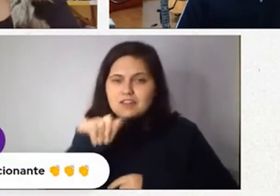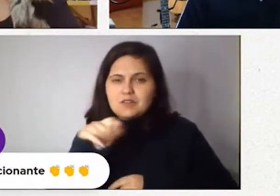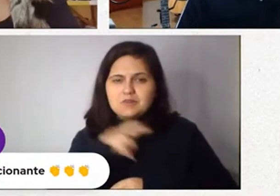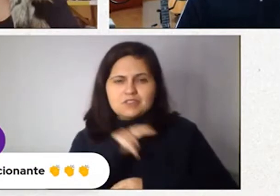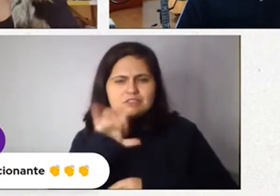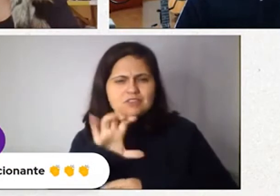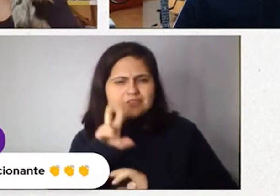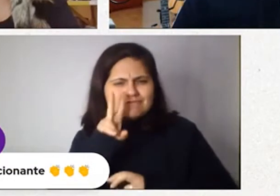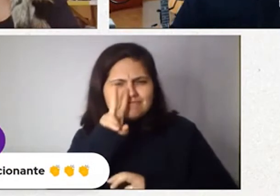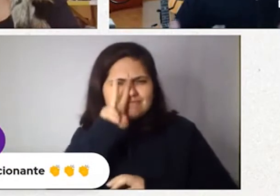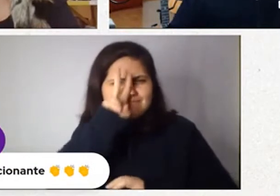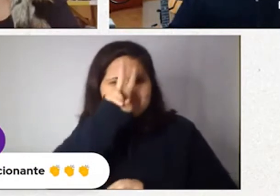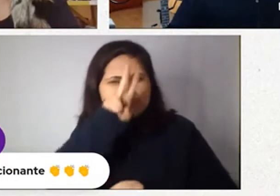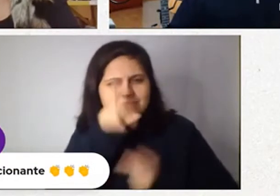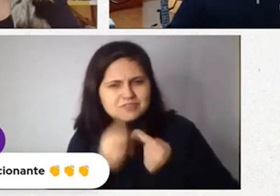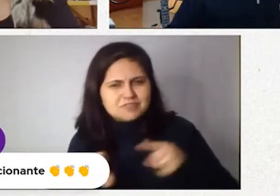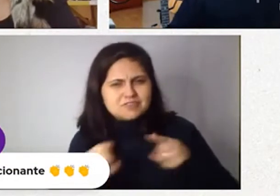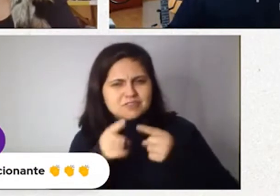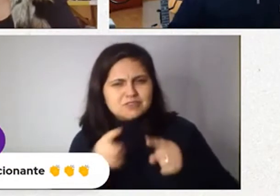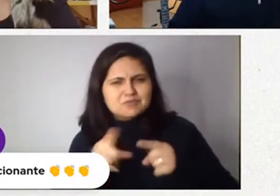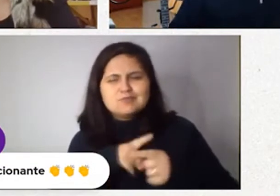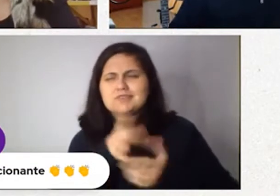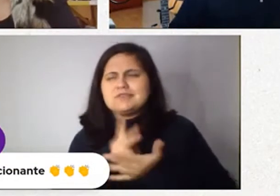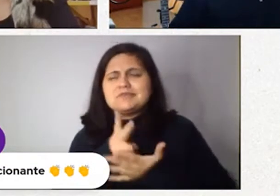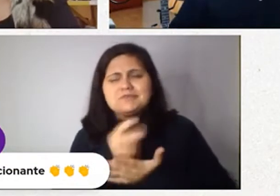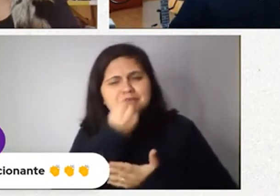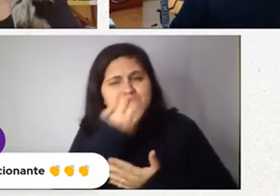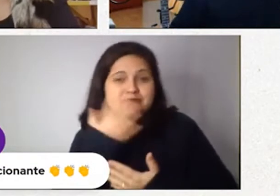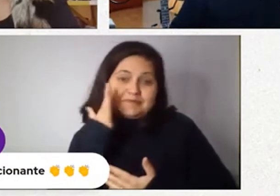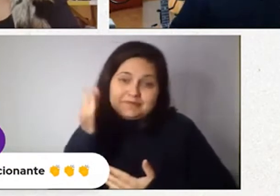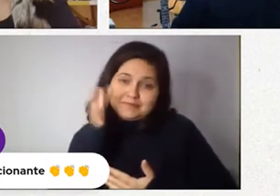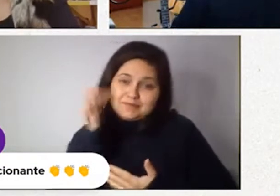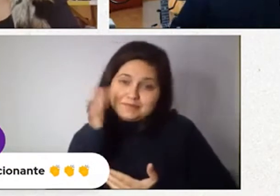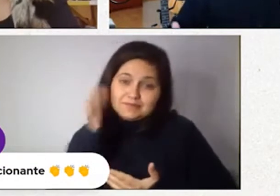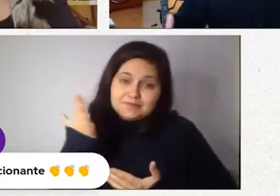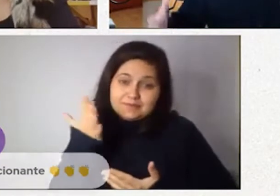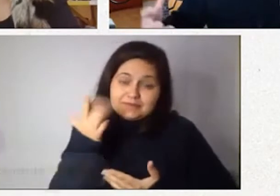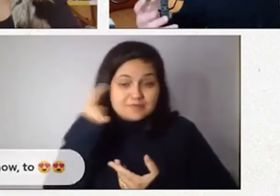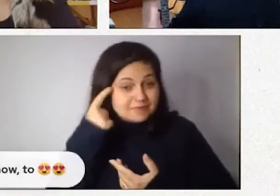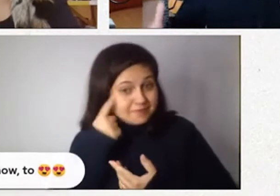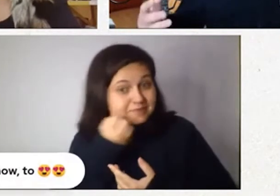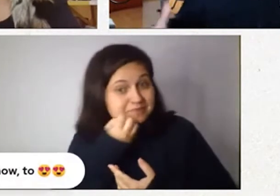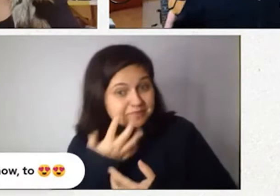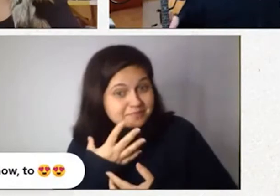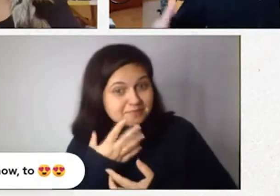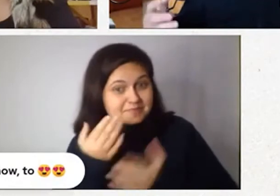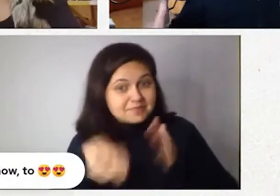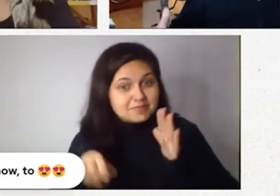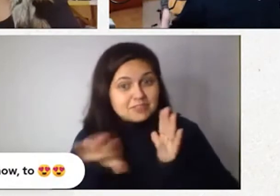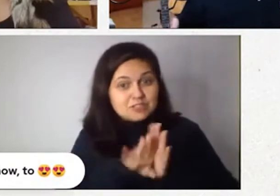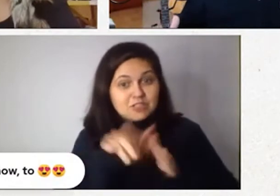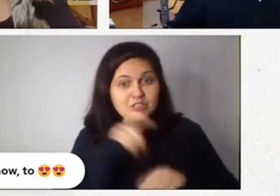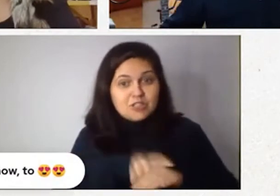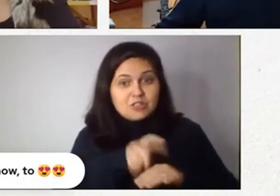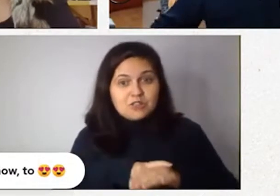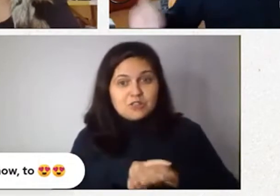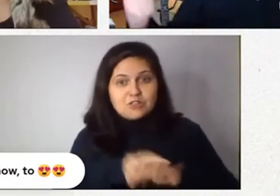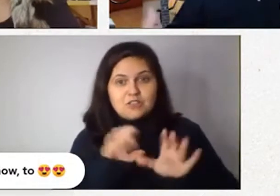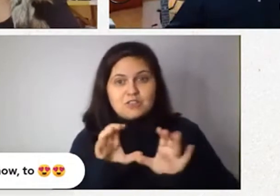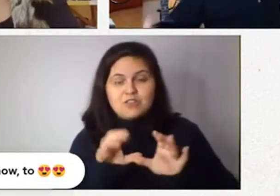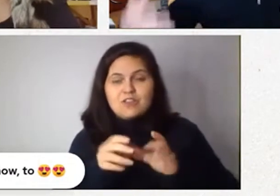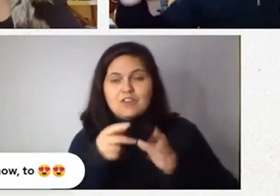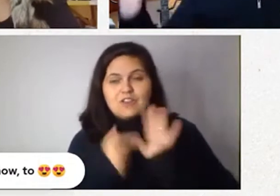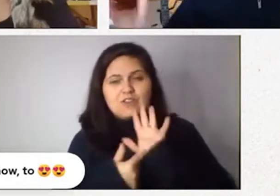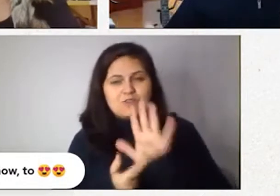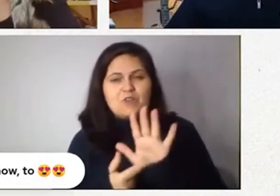forte, então é sempre bom. Imagina, pensa bem, que legal. Chegou na hora do show que a gente vai tocar a Camila, e a